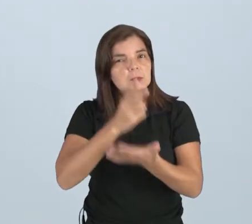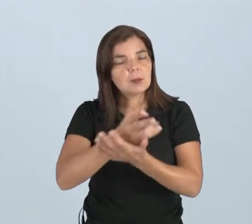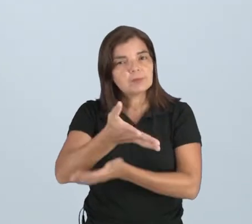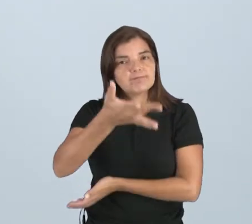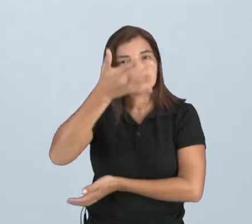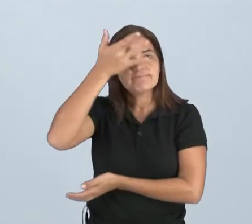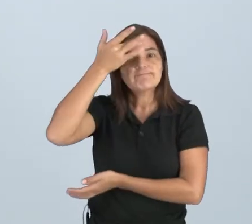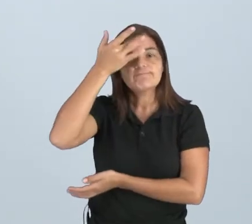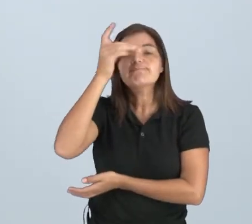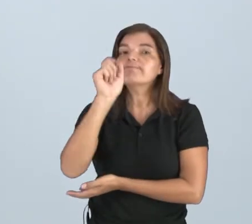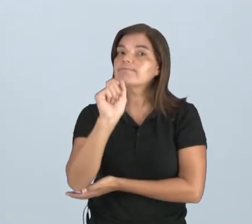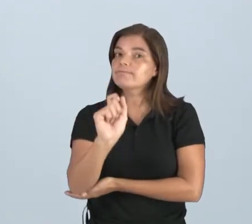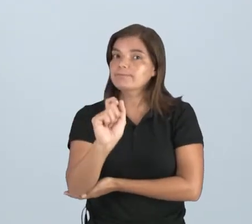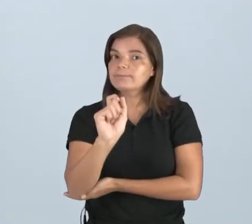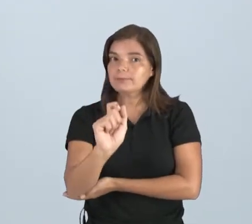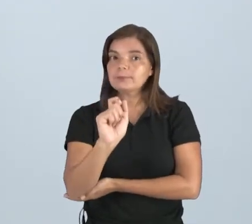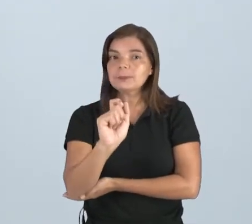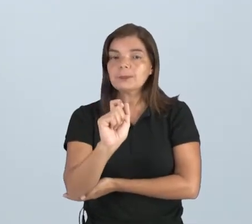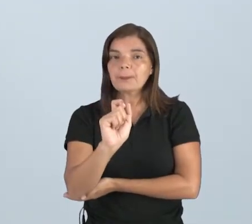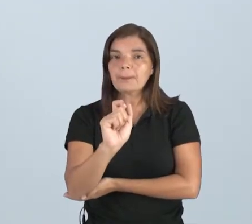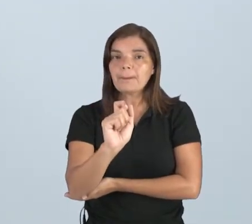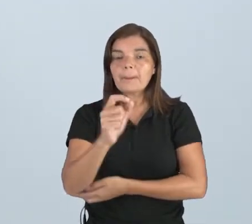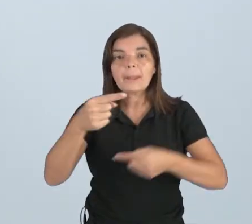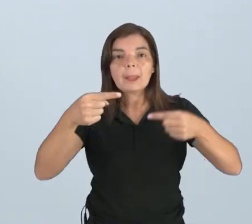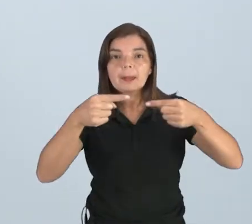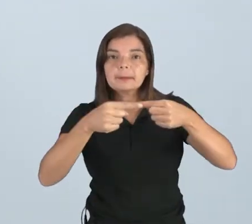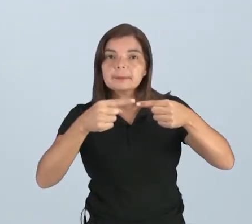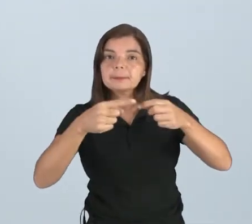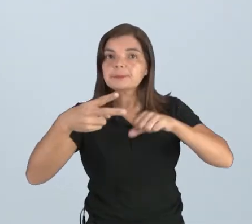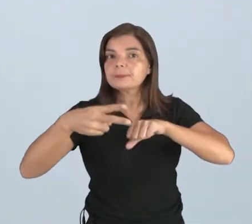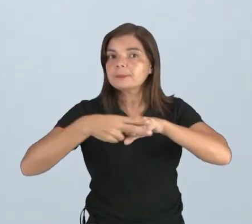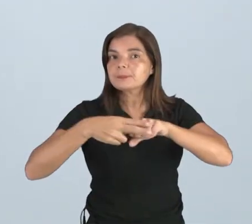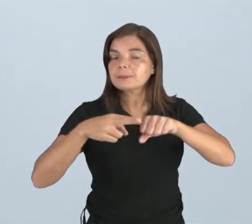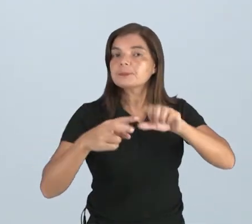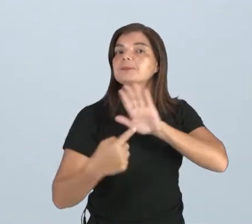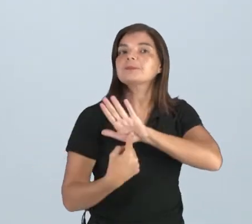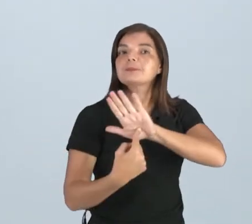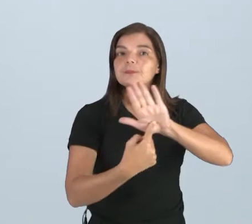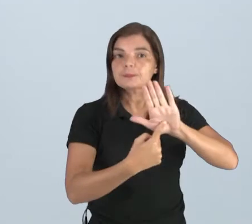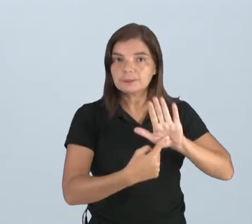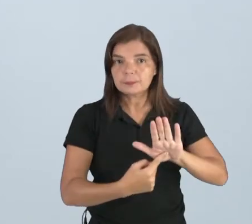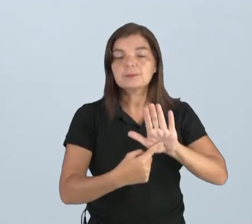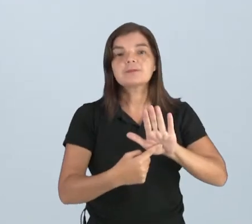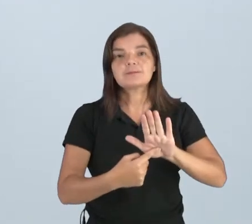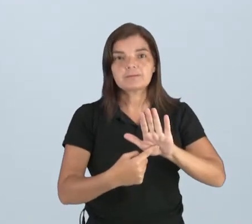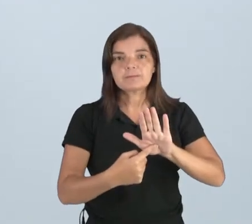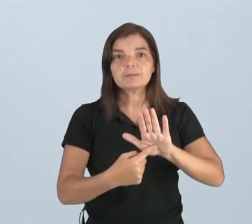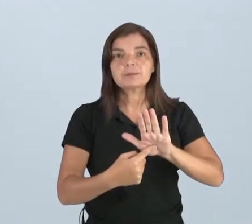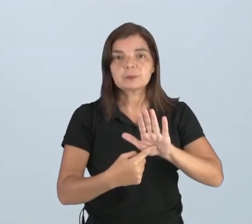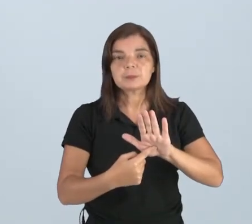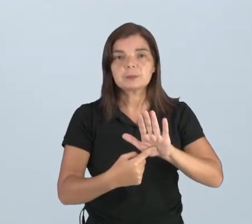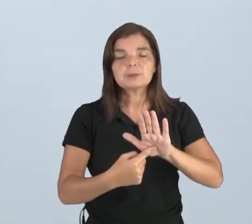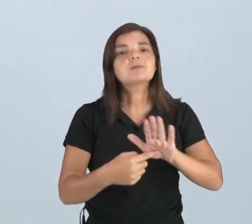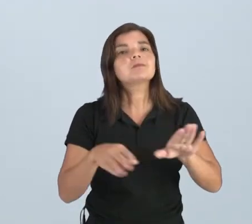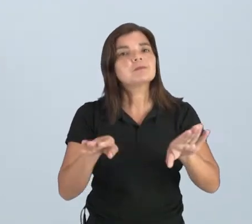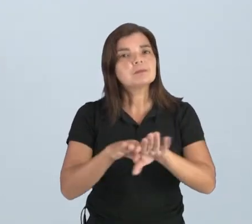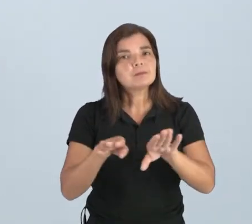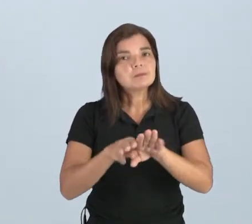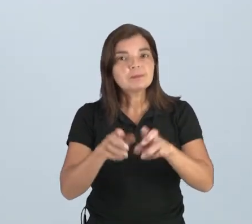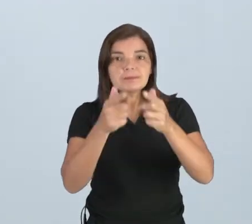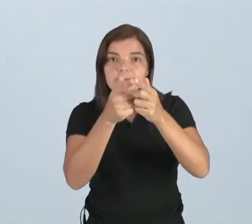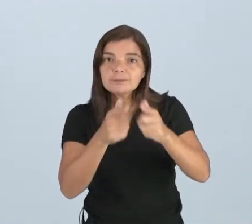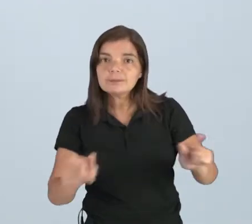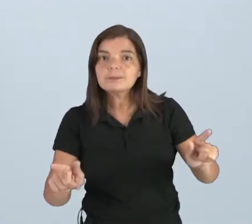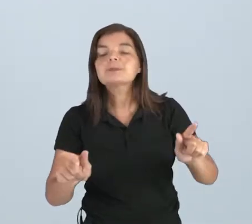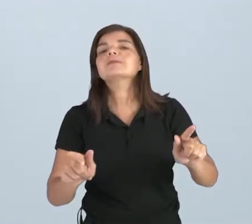mente que essa concordância verbal ela representa um dos aspectos bem norteadores da nossa